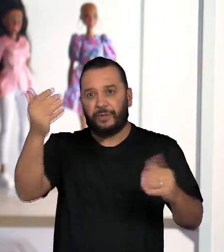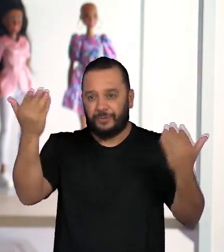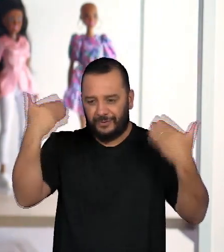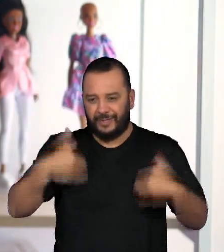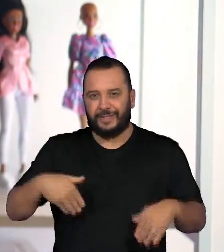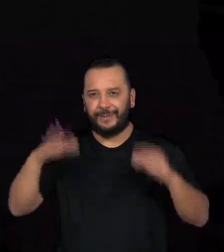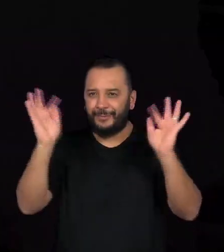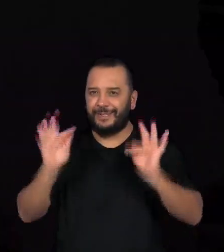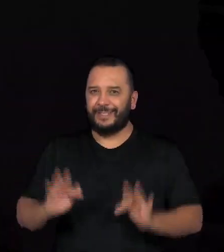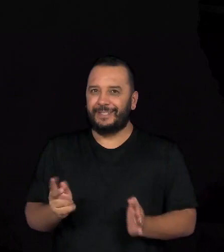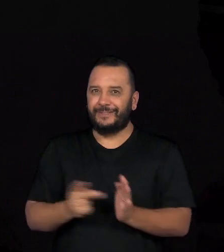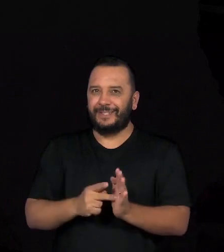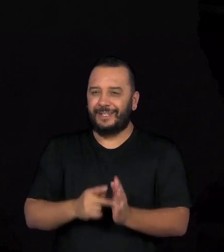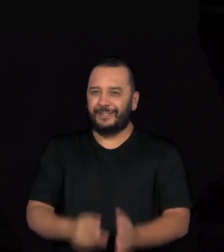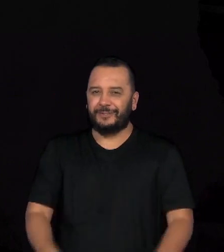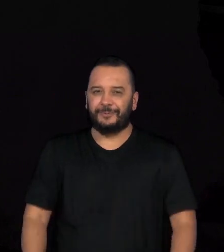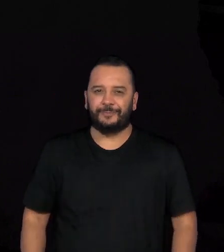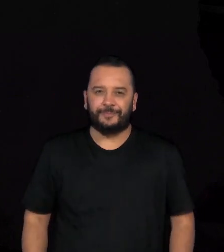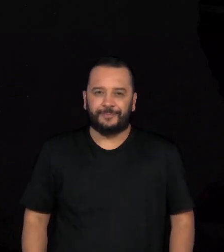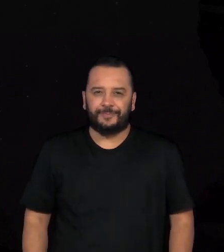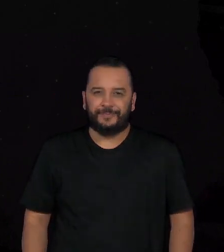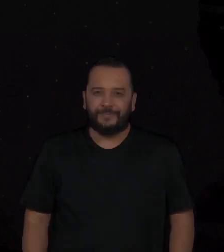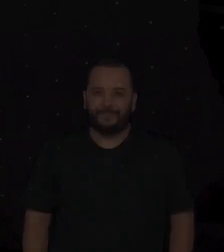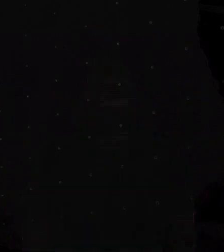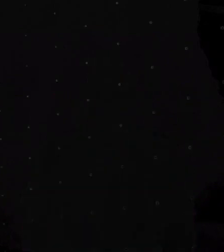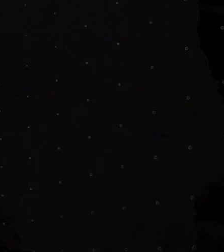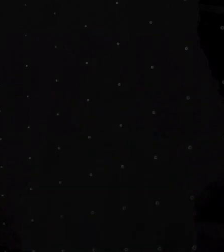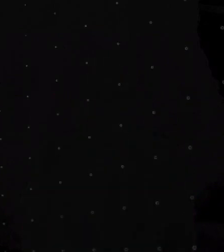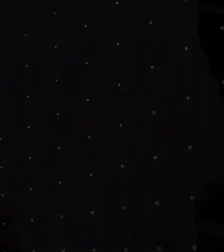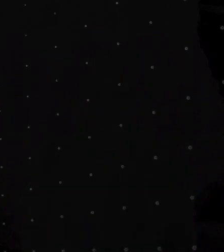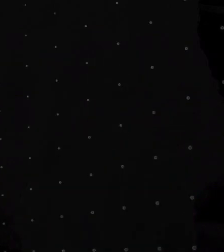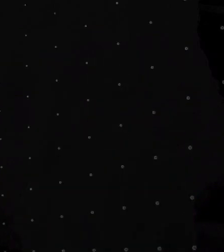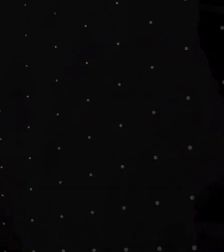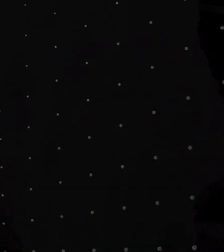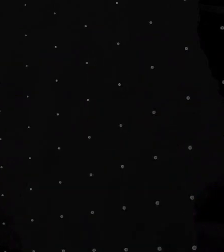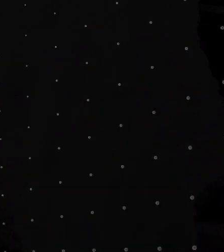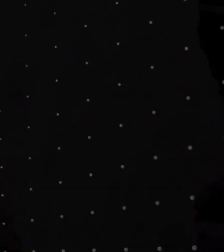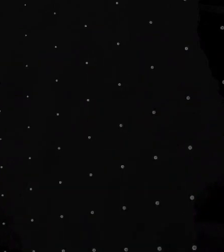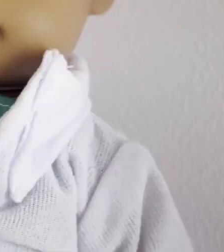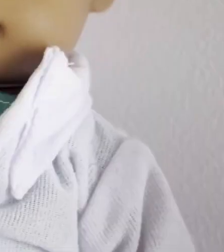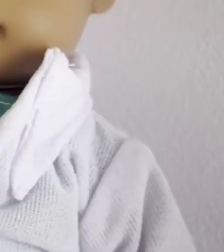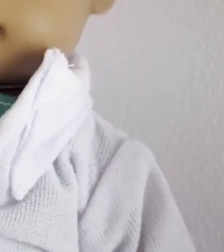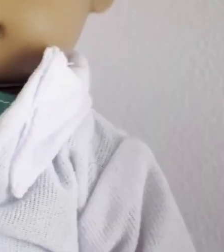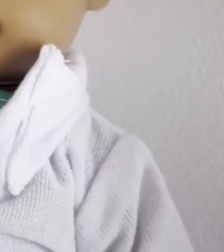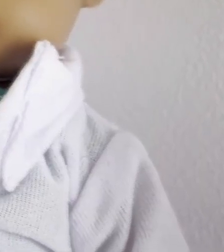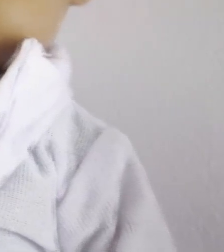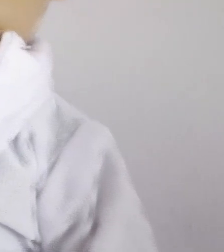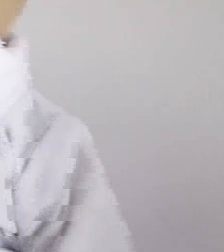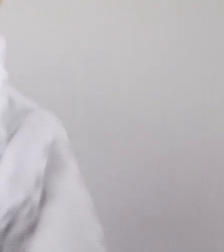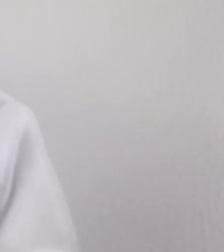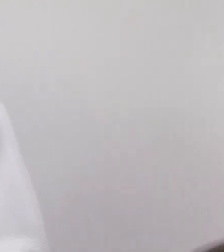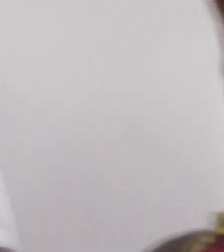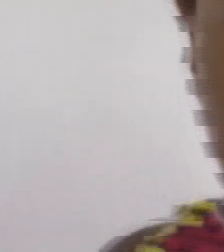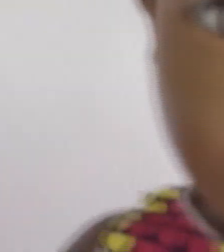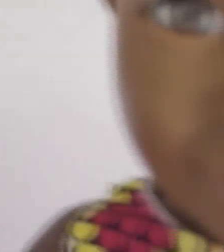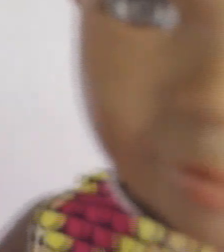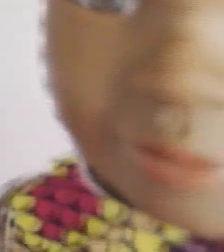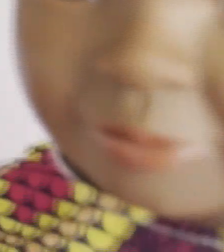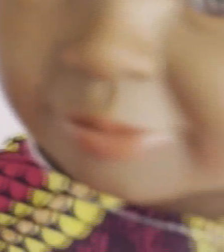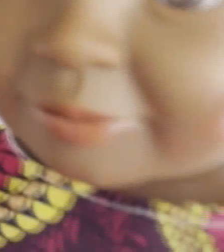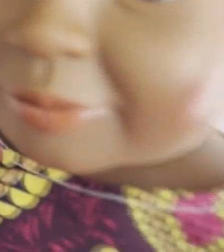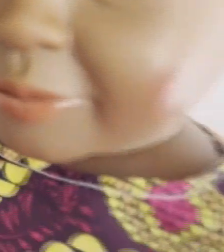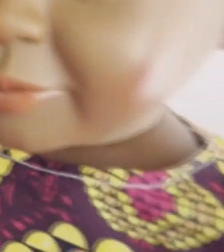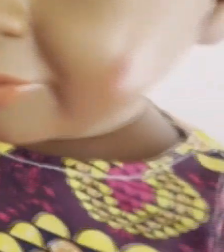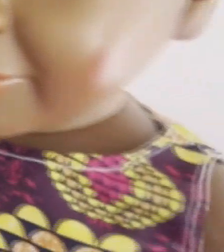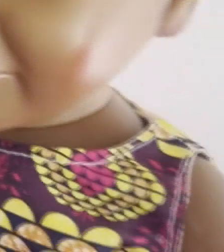por esse momento. Na minha história, Rapunzel tem dread. Ela é negra